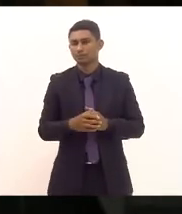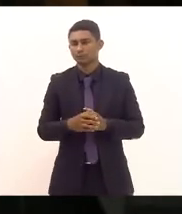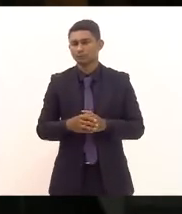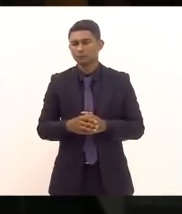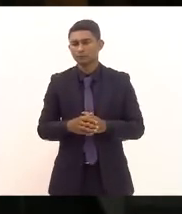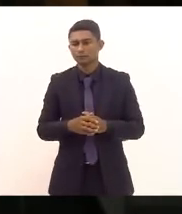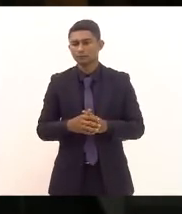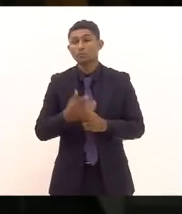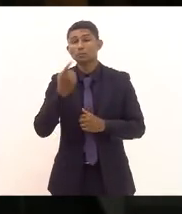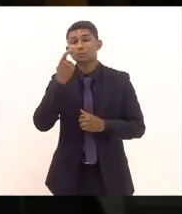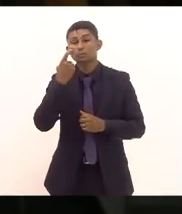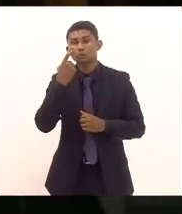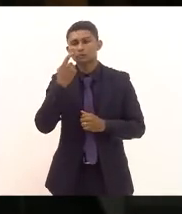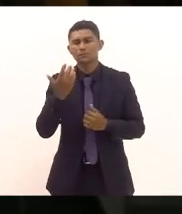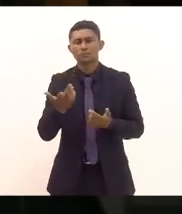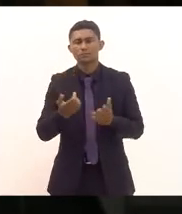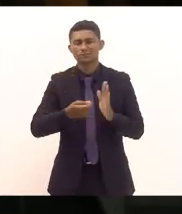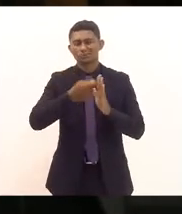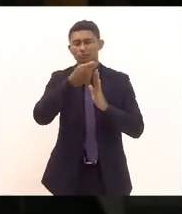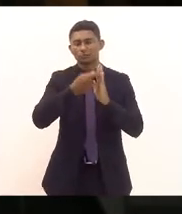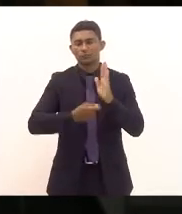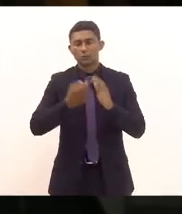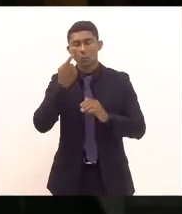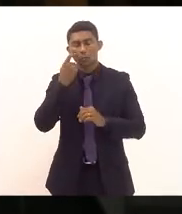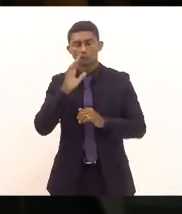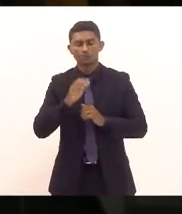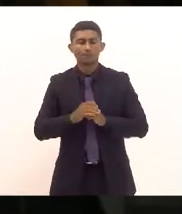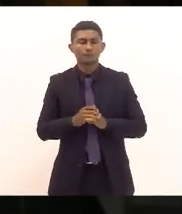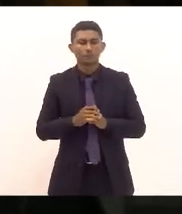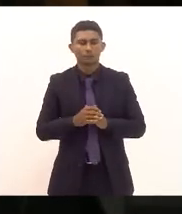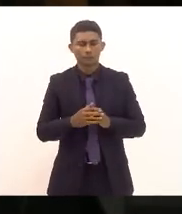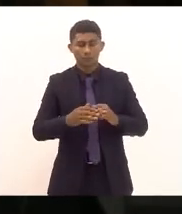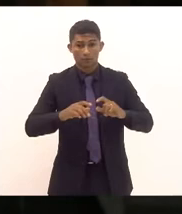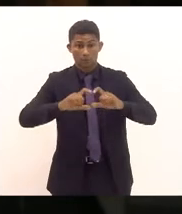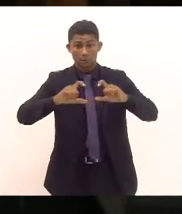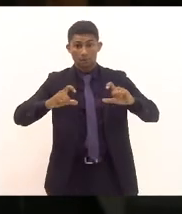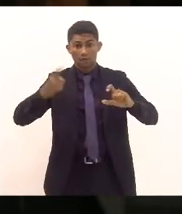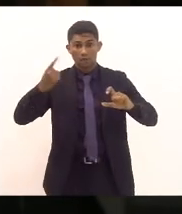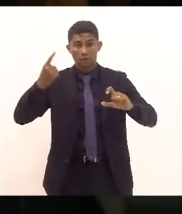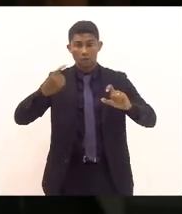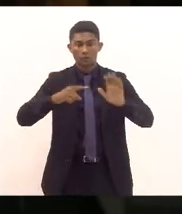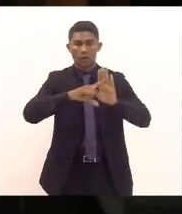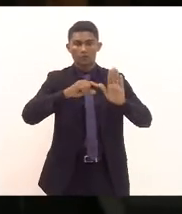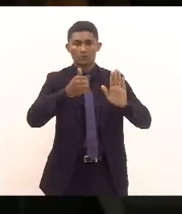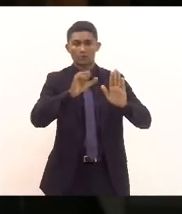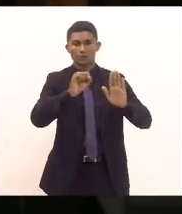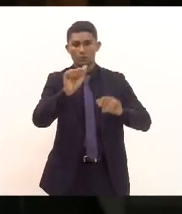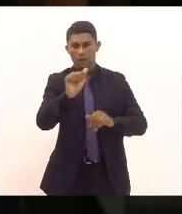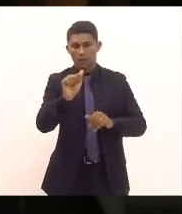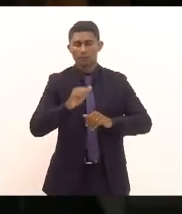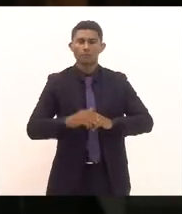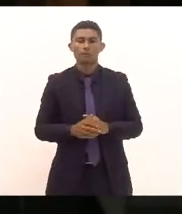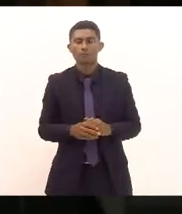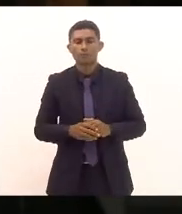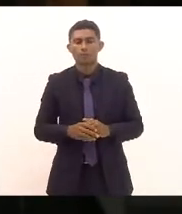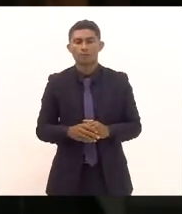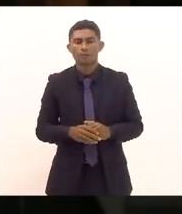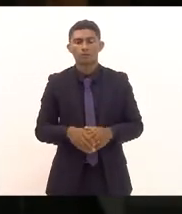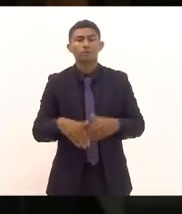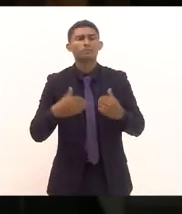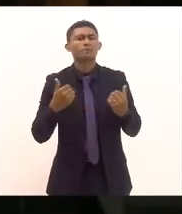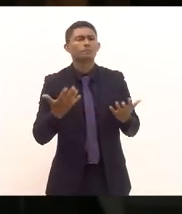é uma redação ardilosa a senhora vai ver parágrafo único do Artigo 18 anos para o